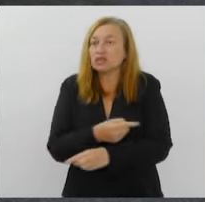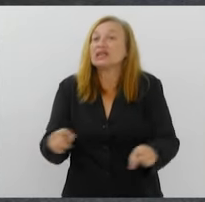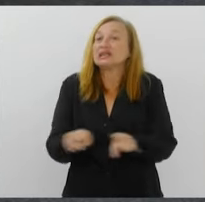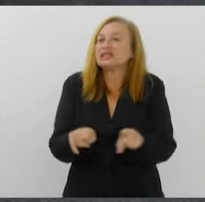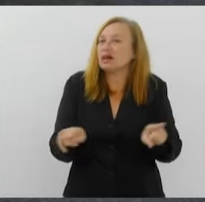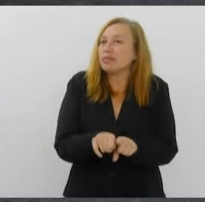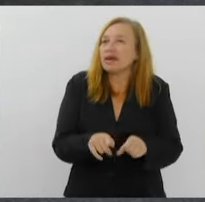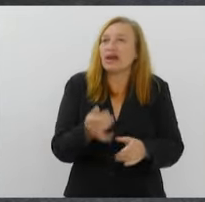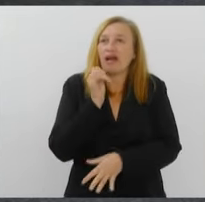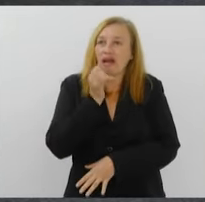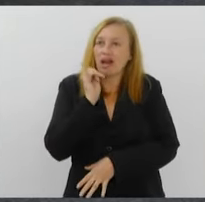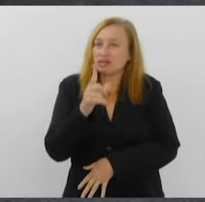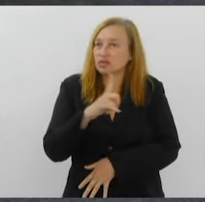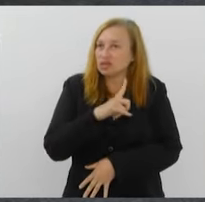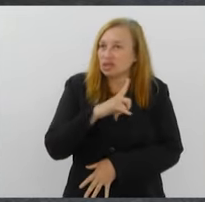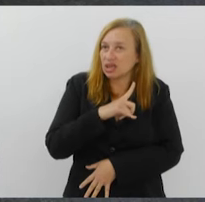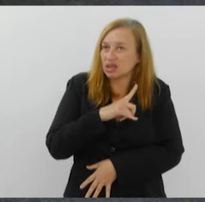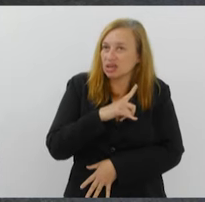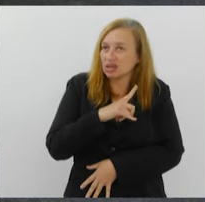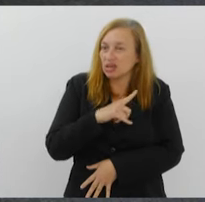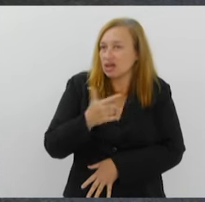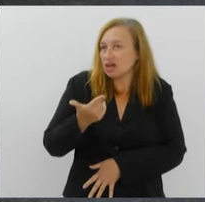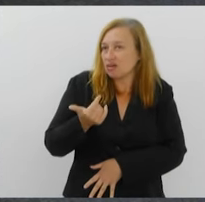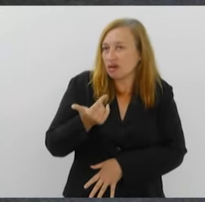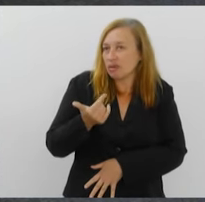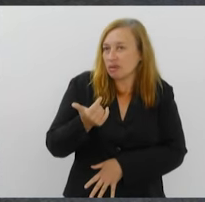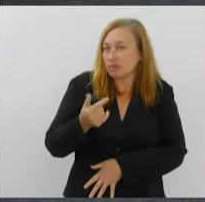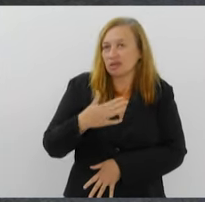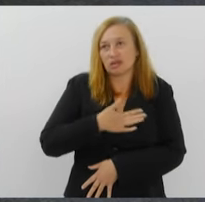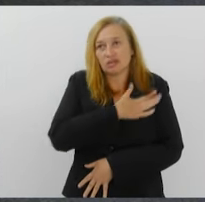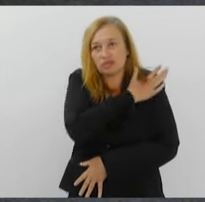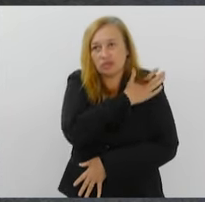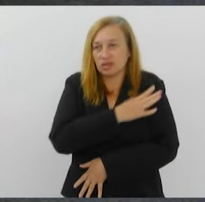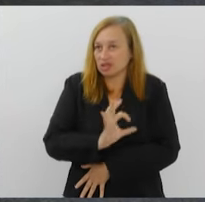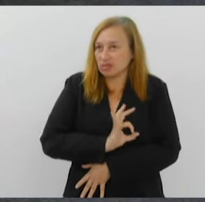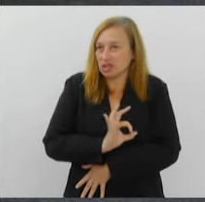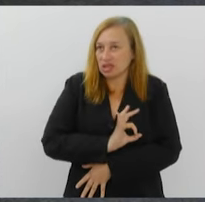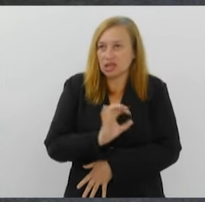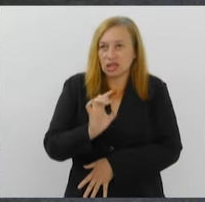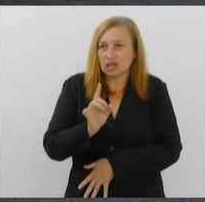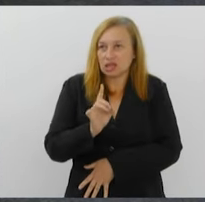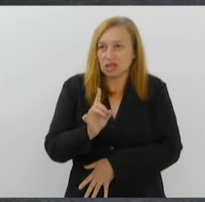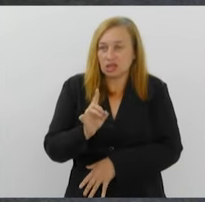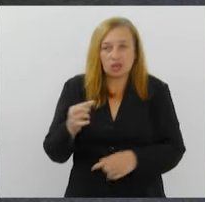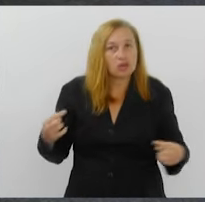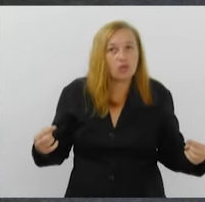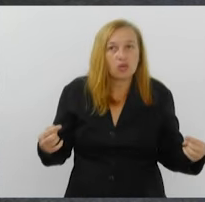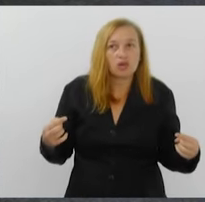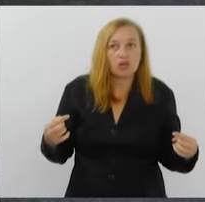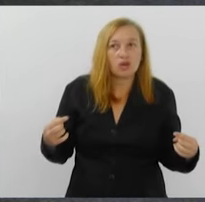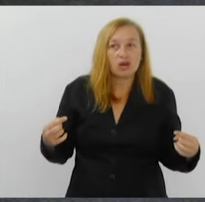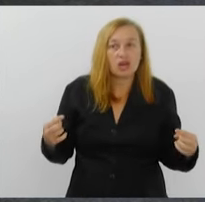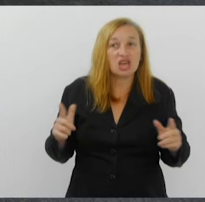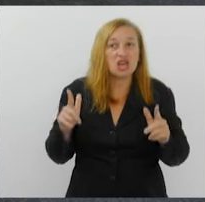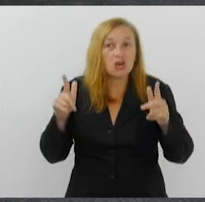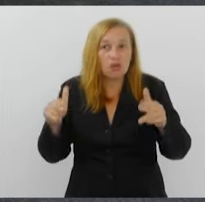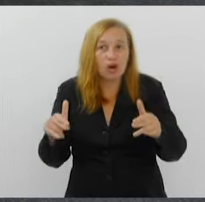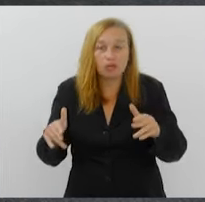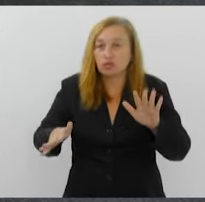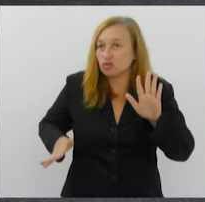temos relato que o armamento da polícia militar não é compatível com os